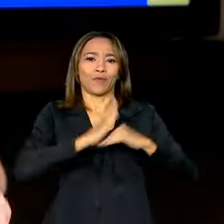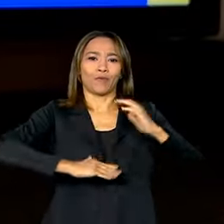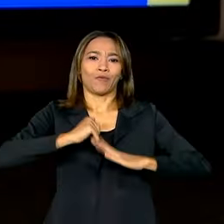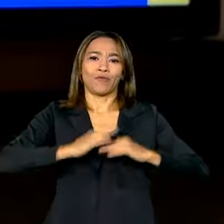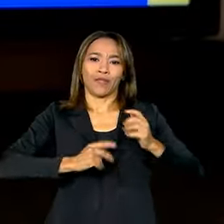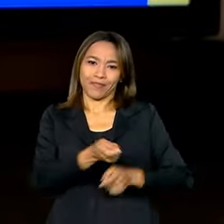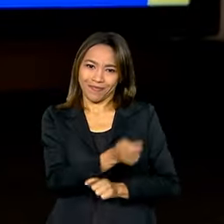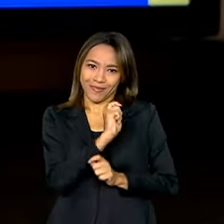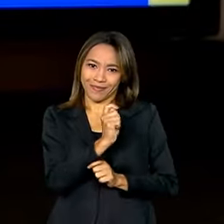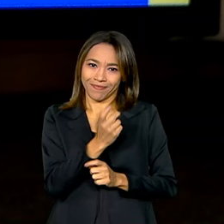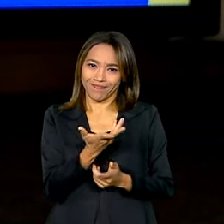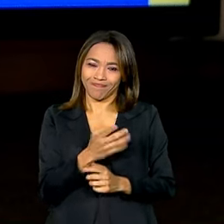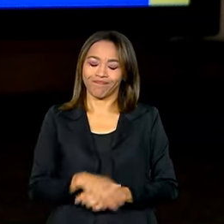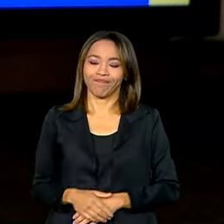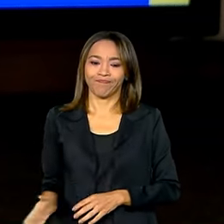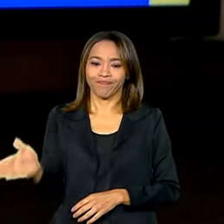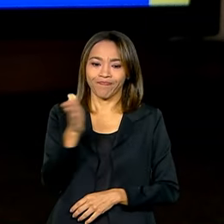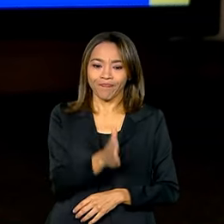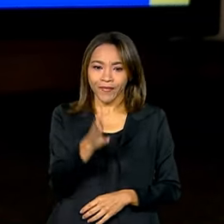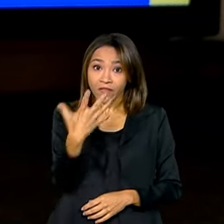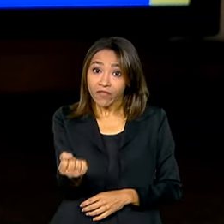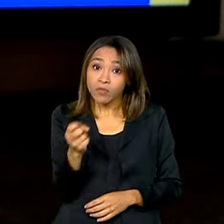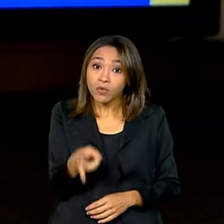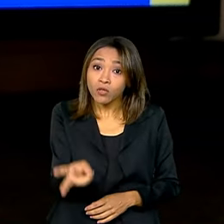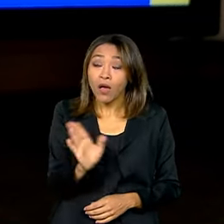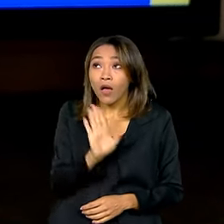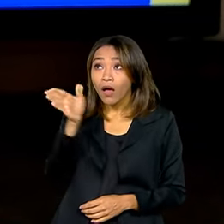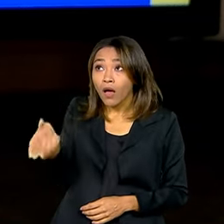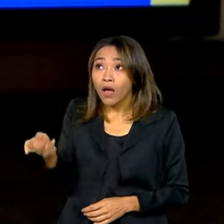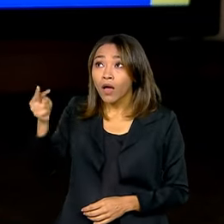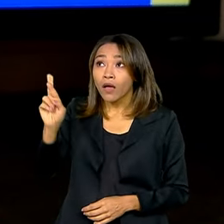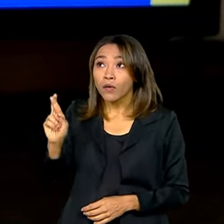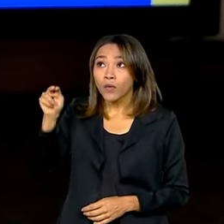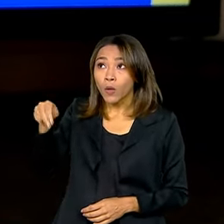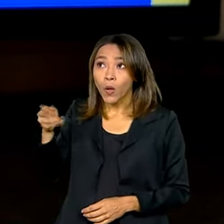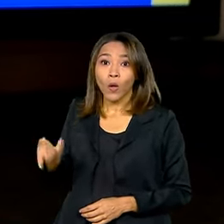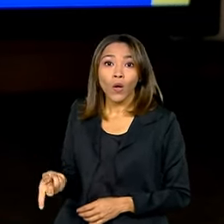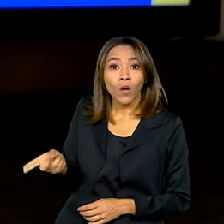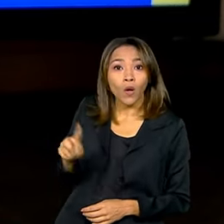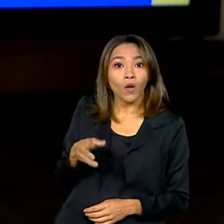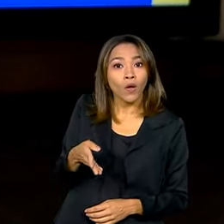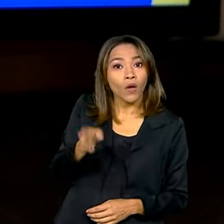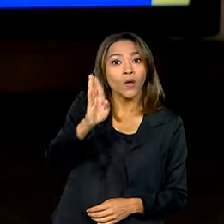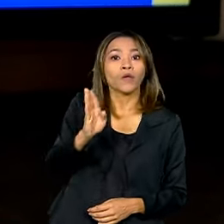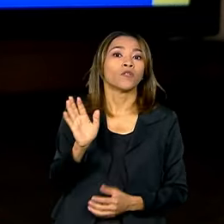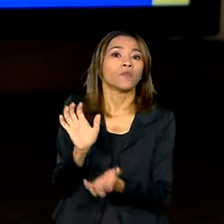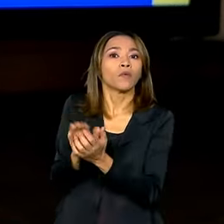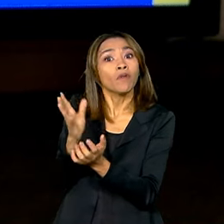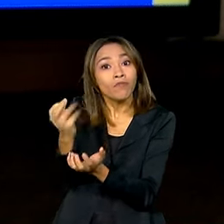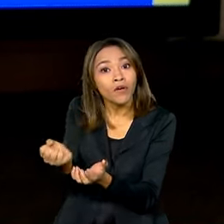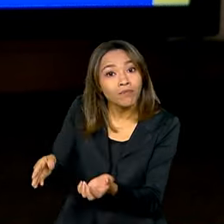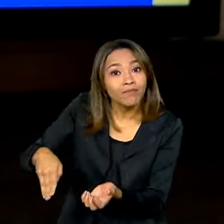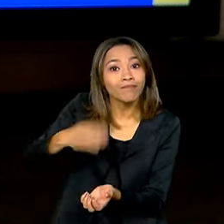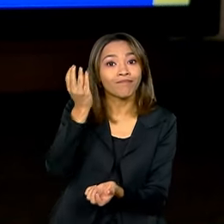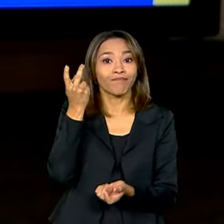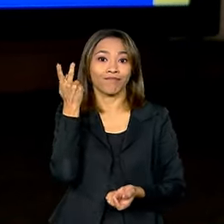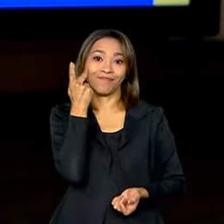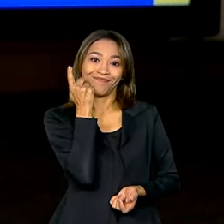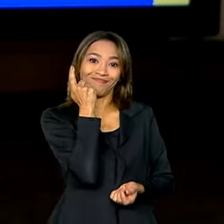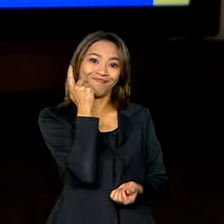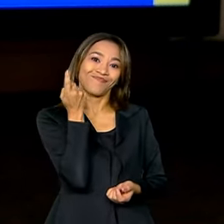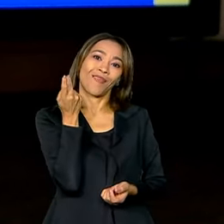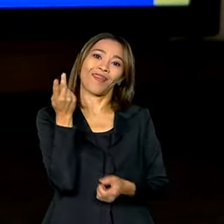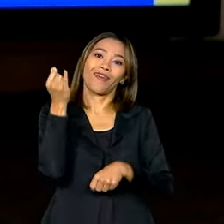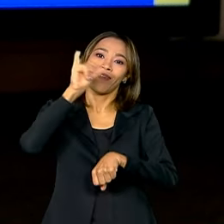vamos continuar, ministro. Nós já passamos pelo Rio Grande do Norte, por Pernambuco. Então vamos ao Ceará. Vamos à